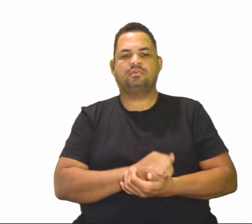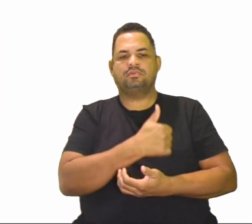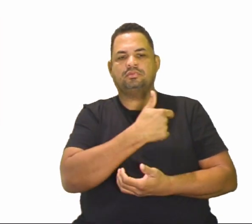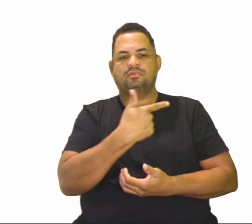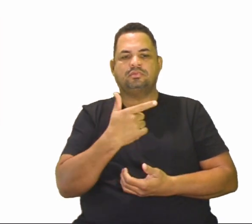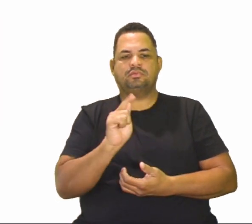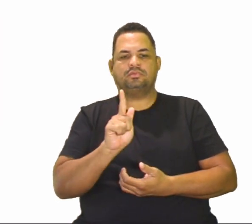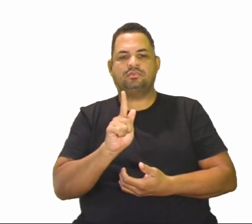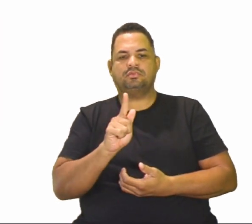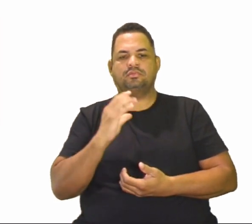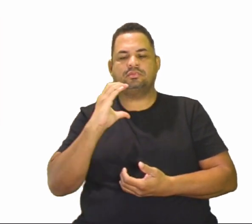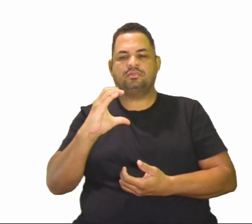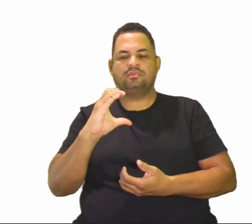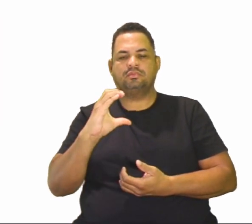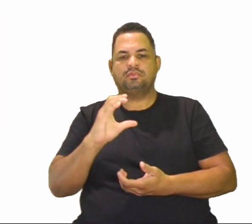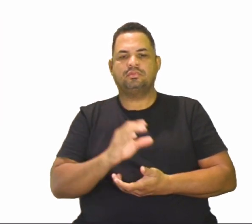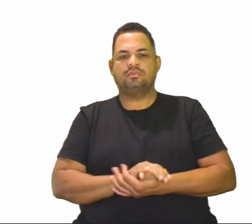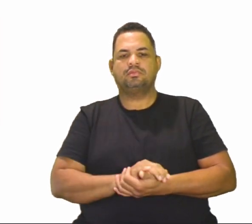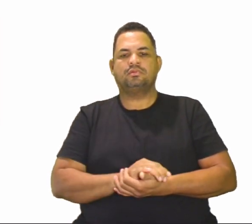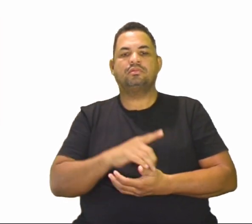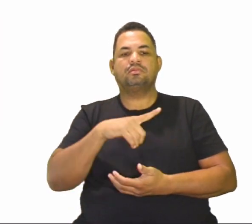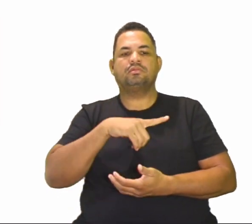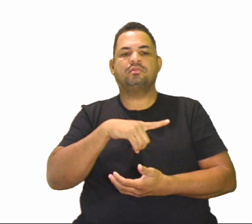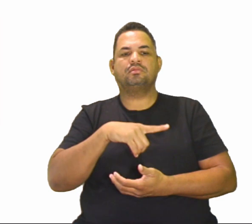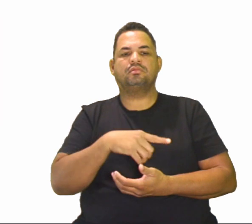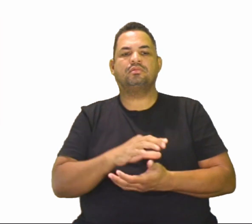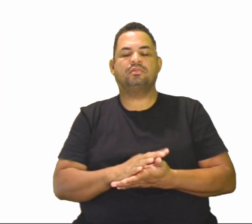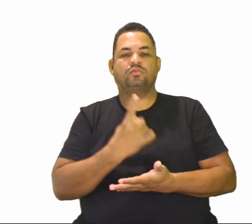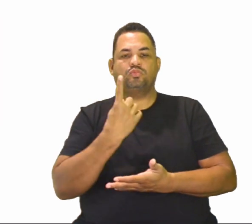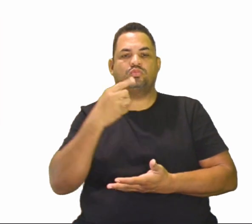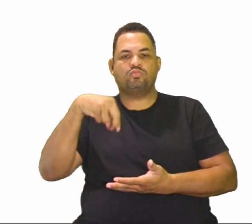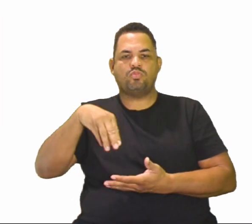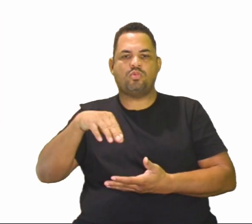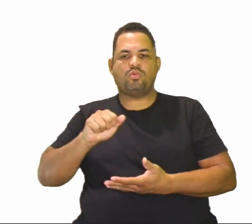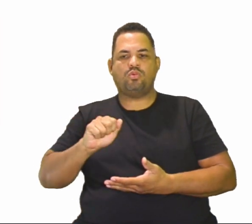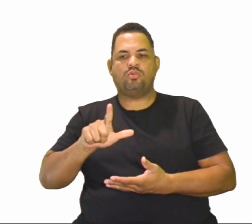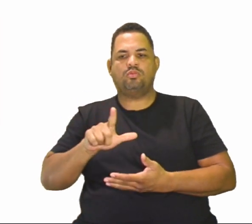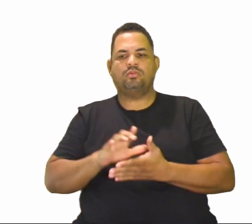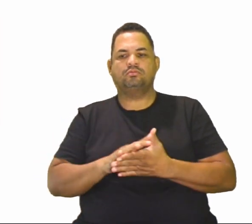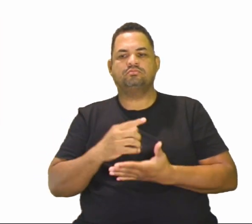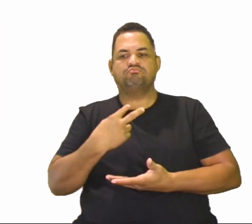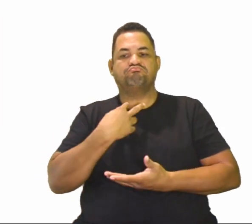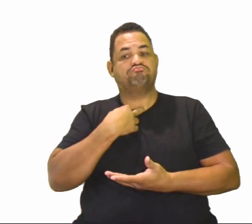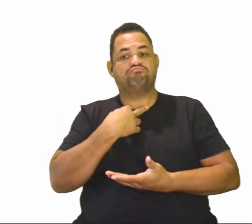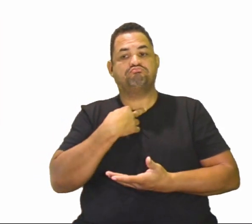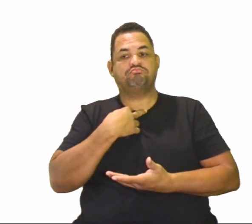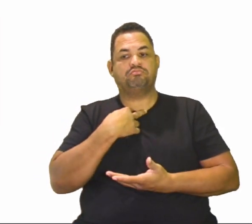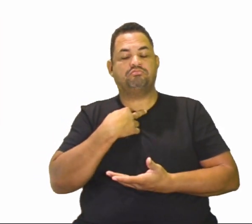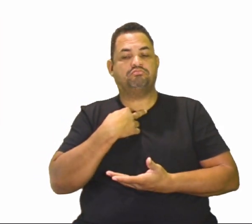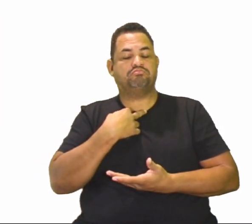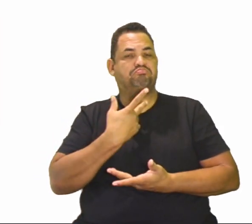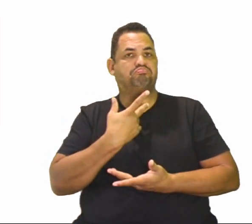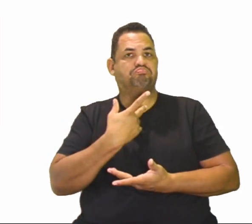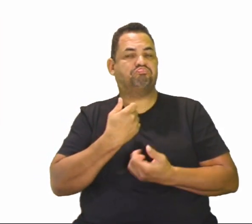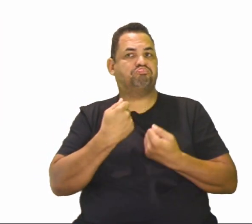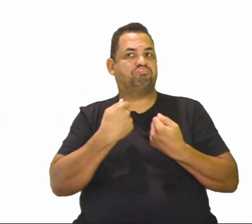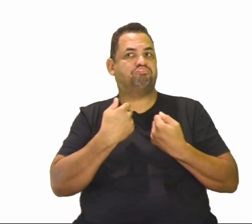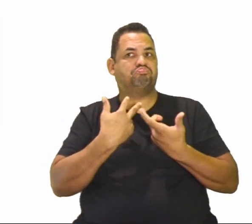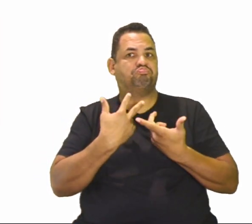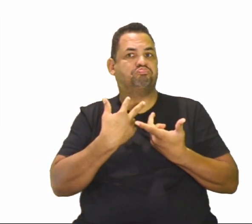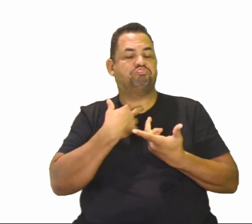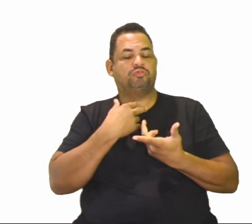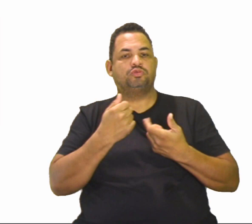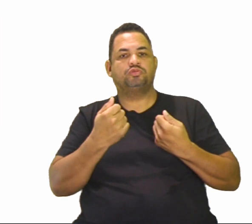de carbono é o que existe em um mol, isto é, eu não posso falar apenas de um átomo de